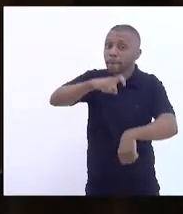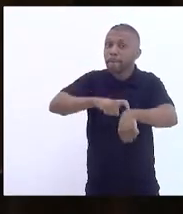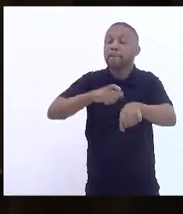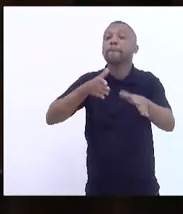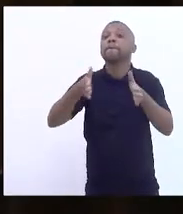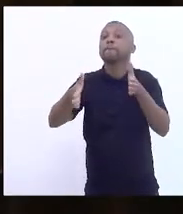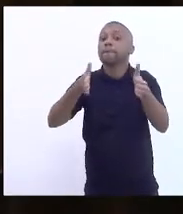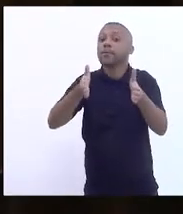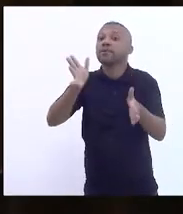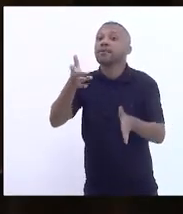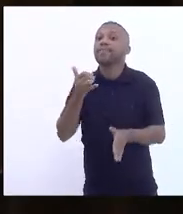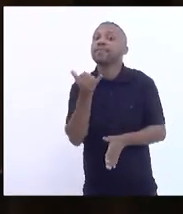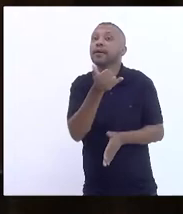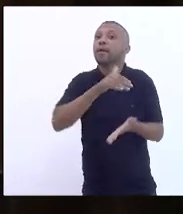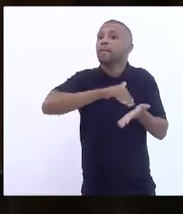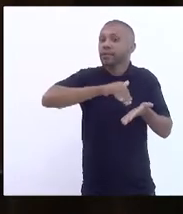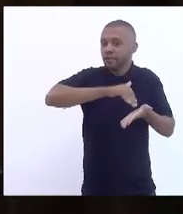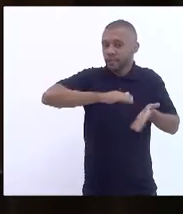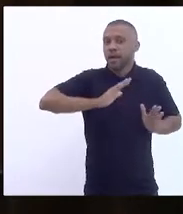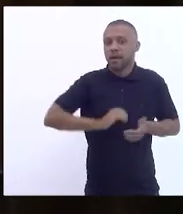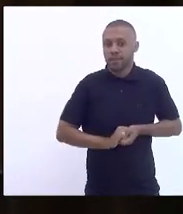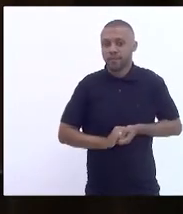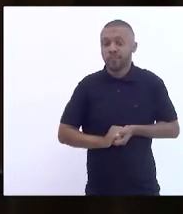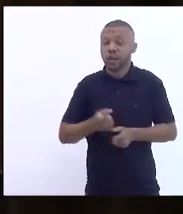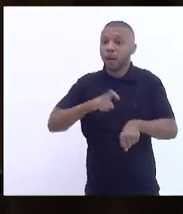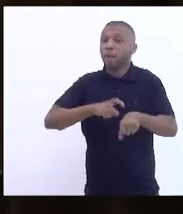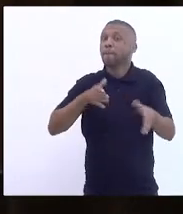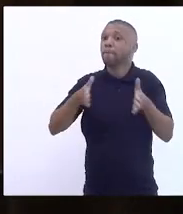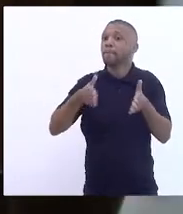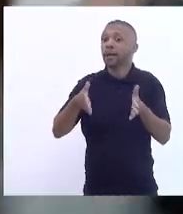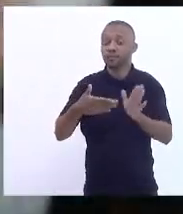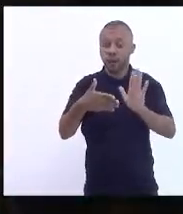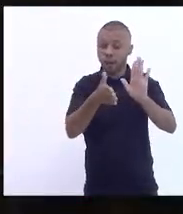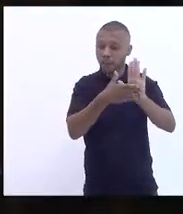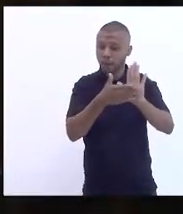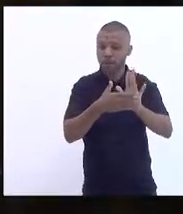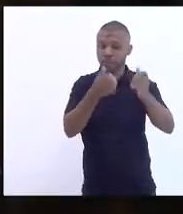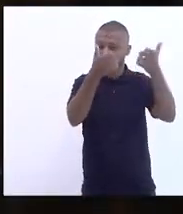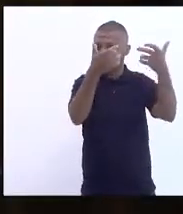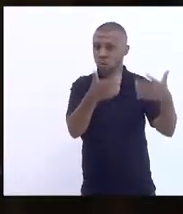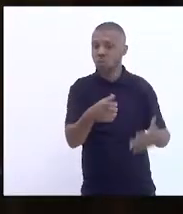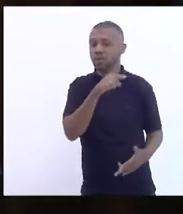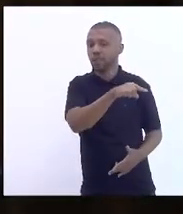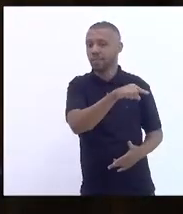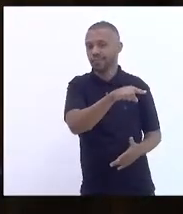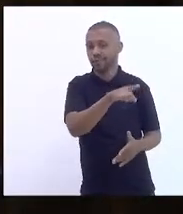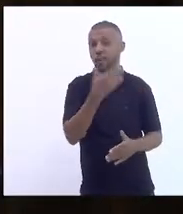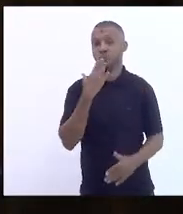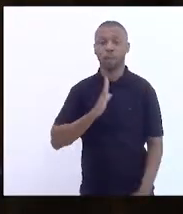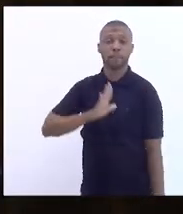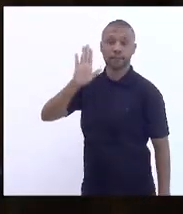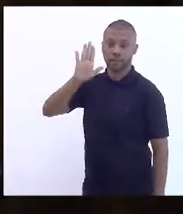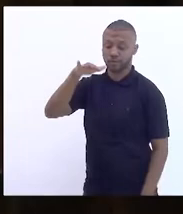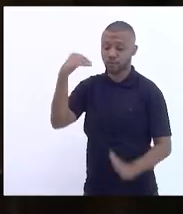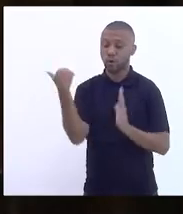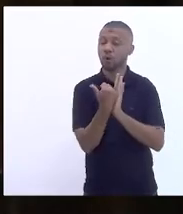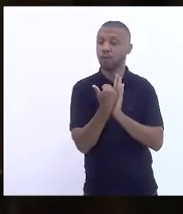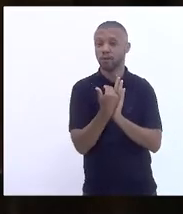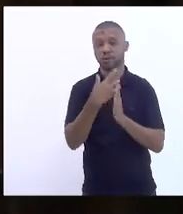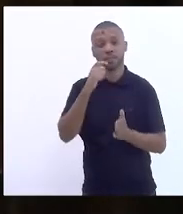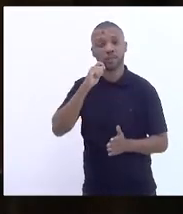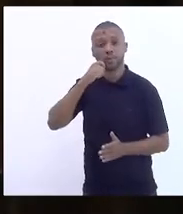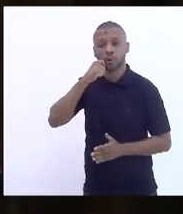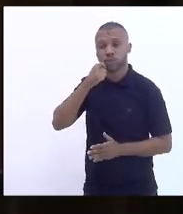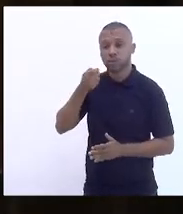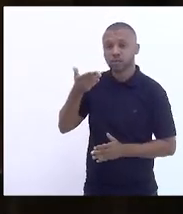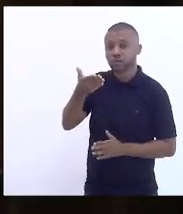prazo que eu já falei para a secretária um prazo para execução das propostas hora dita por ele é isso que se trata Então é isso aqui esse pãozinho